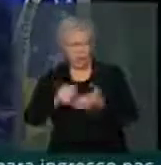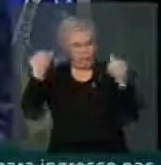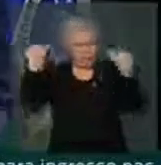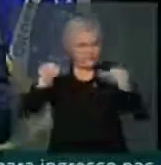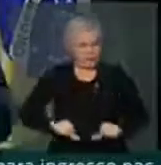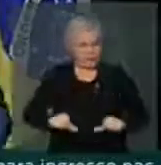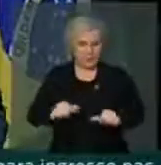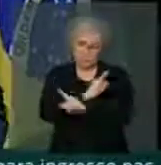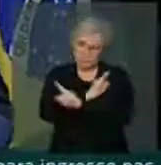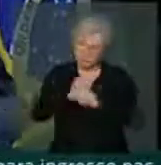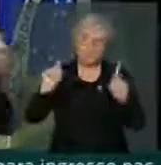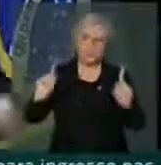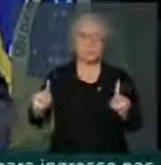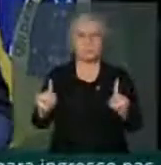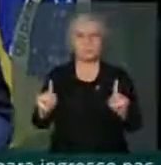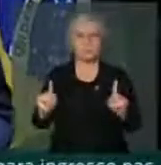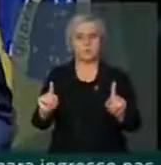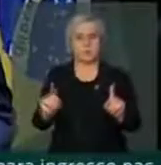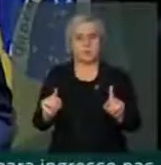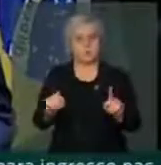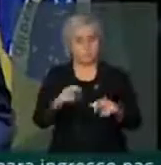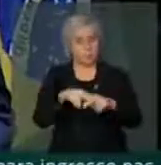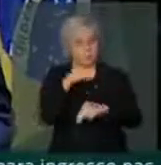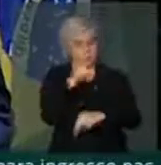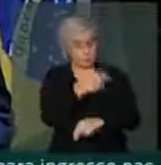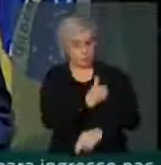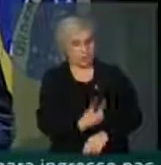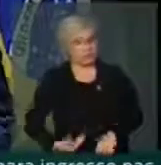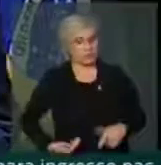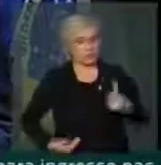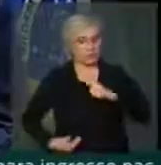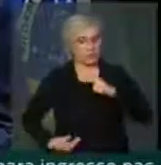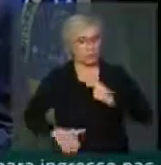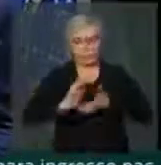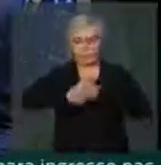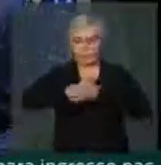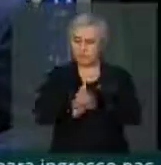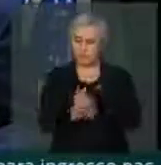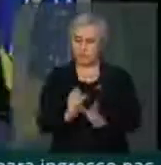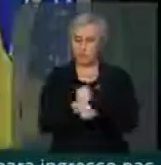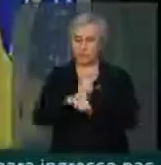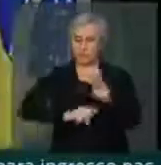grave um dano que esse governo tem causado às contas públicas nacionais.